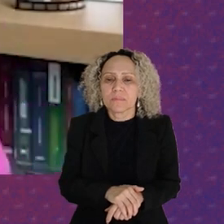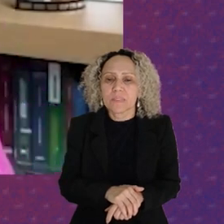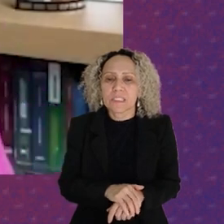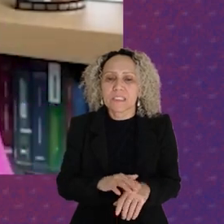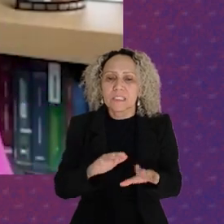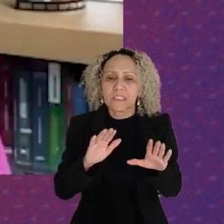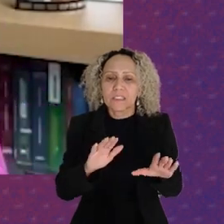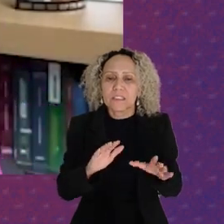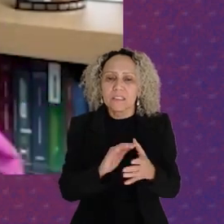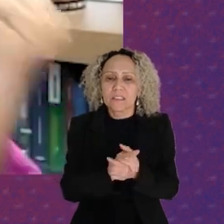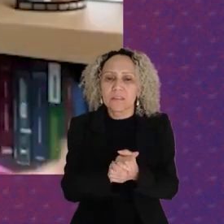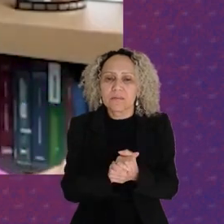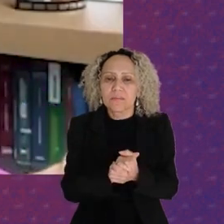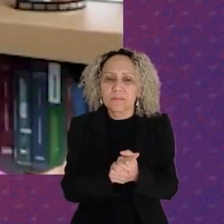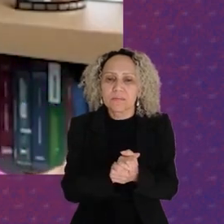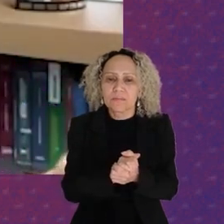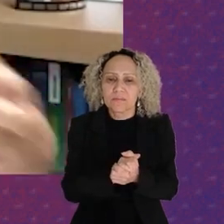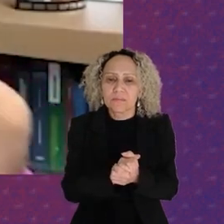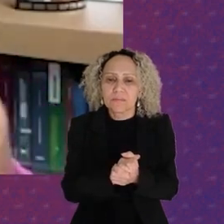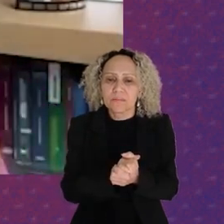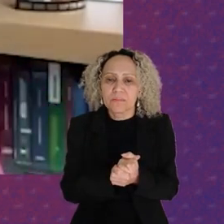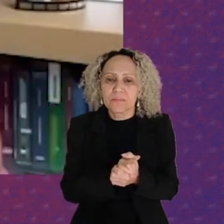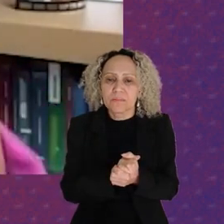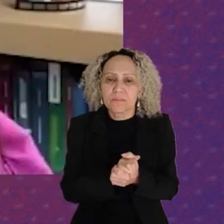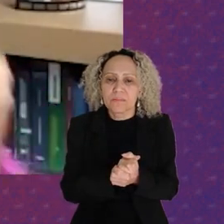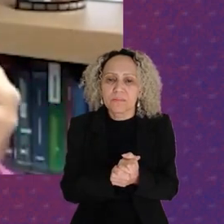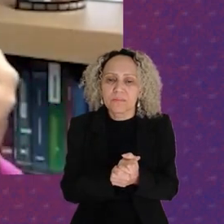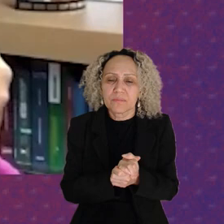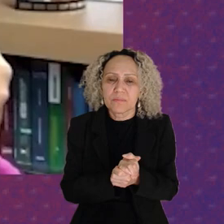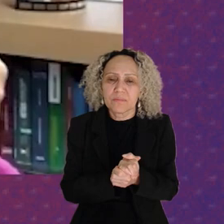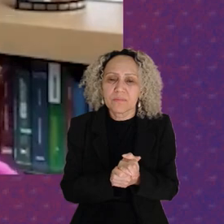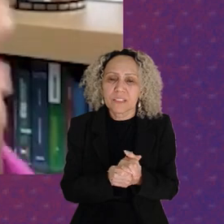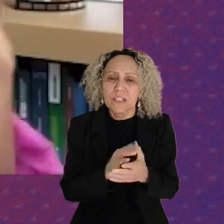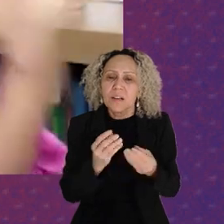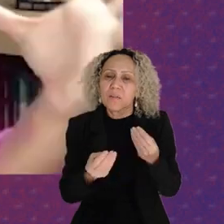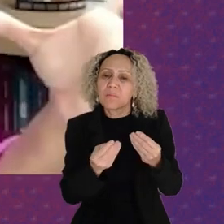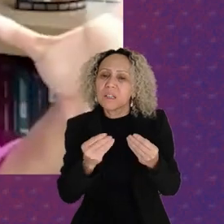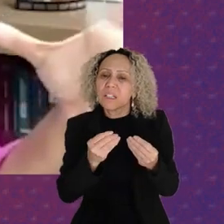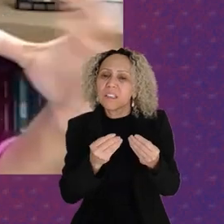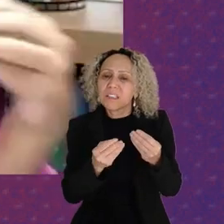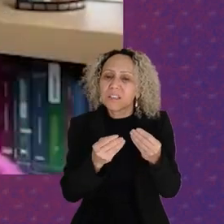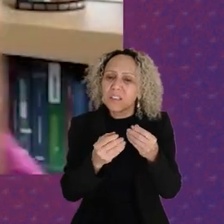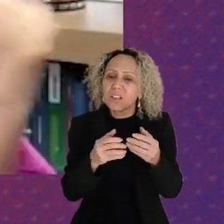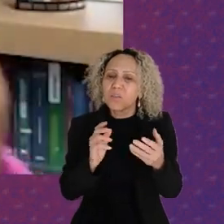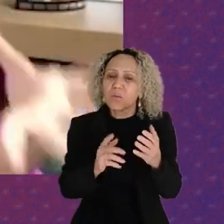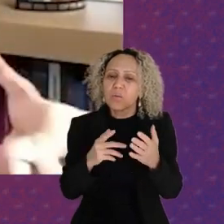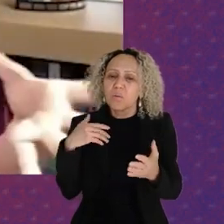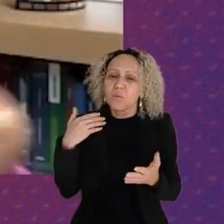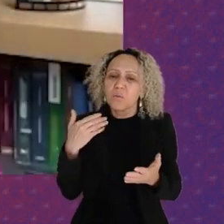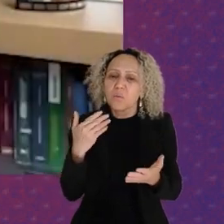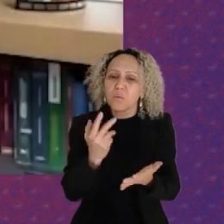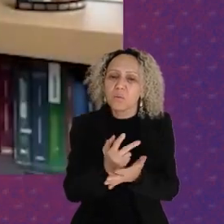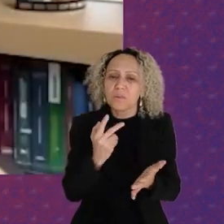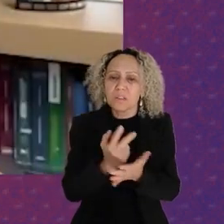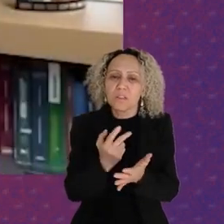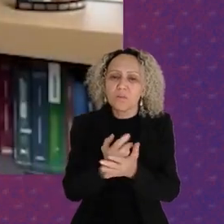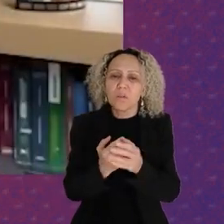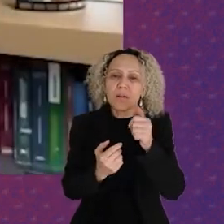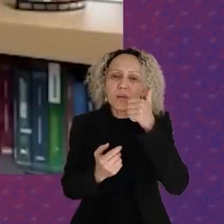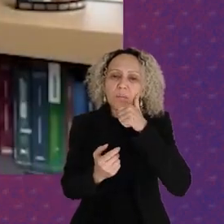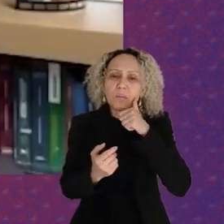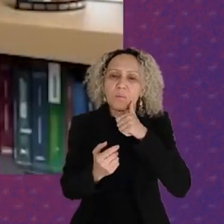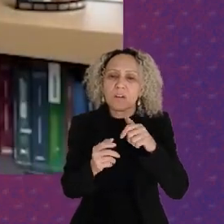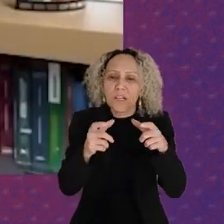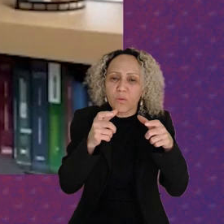lugar de subrepresentação e para esse lugar de violência. Opa, mas você está dizendo que o fato de